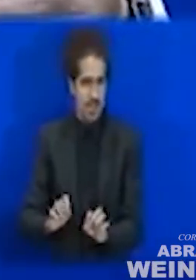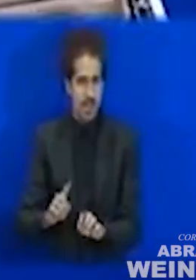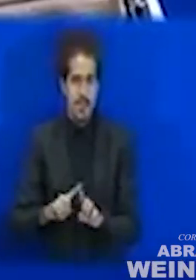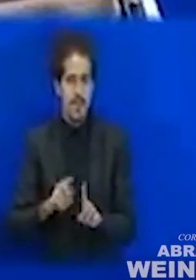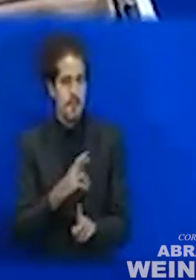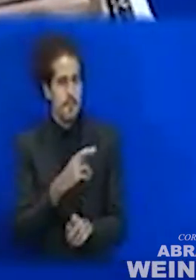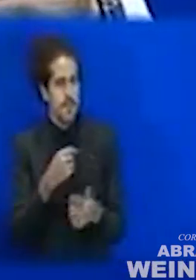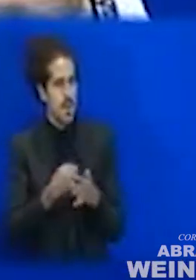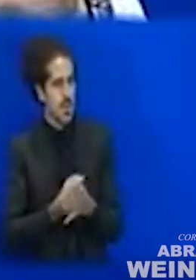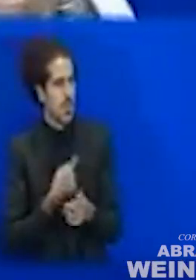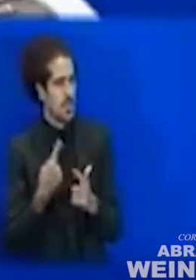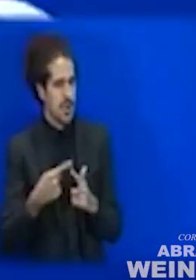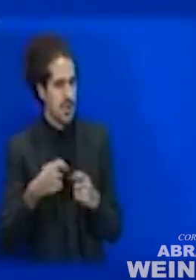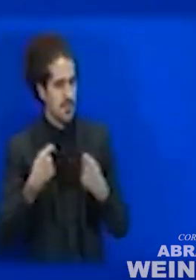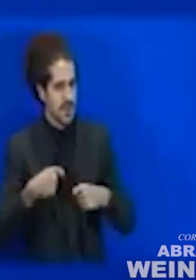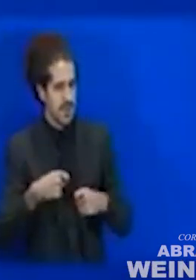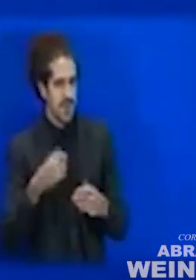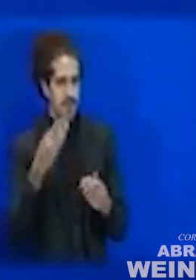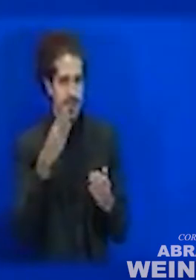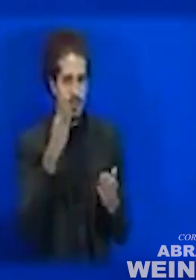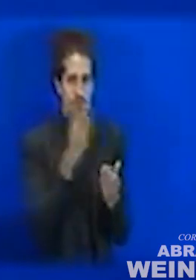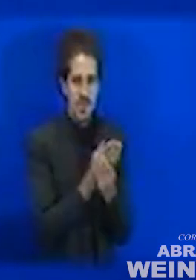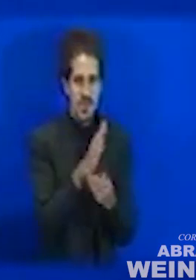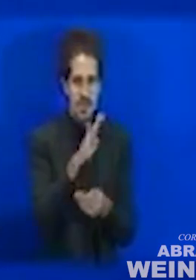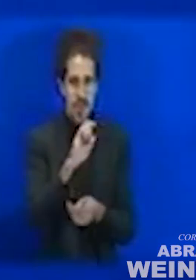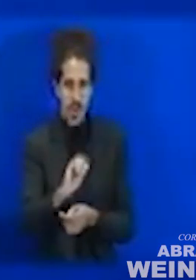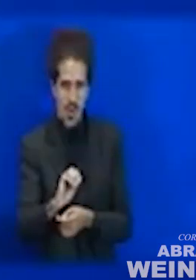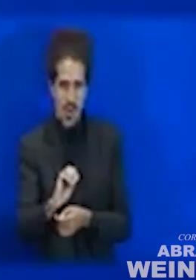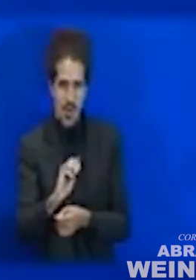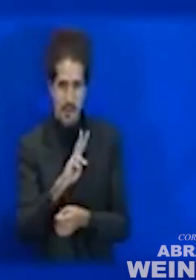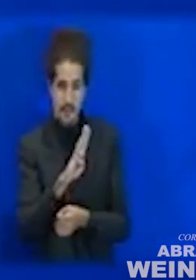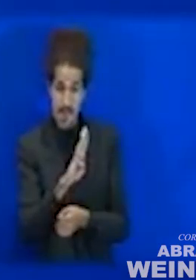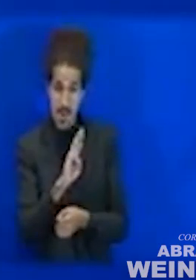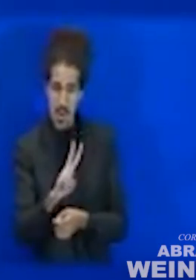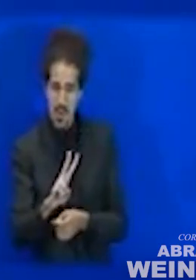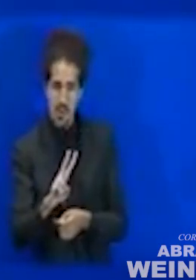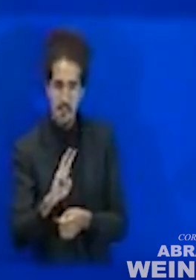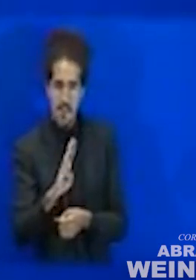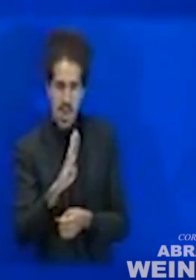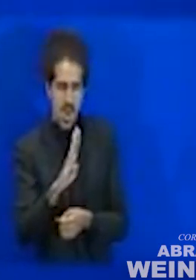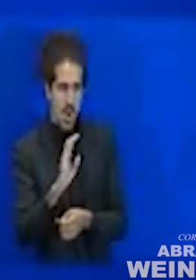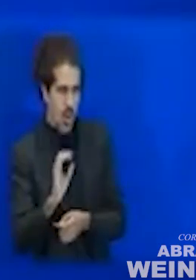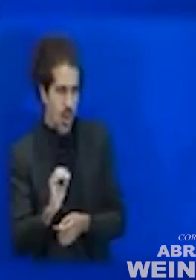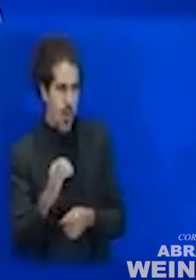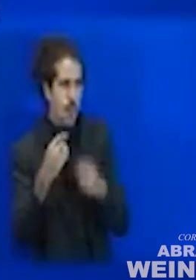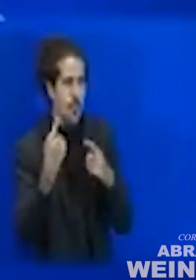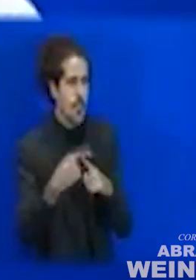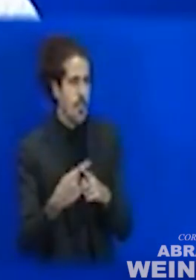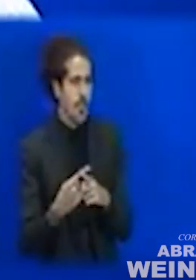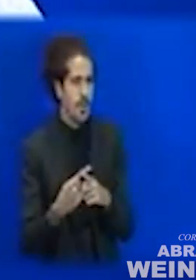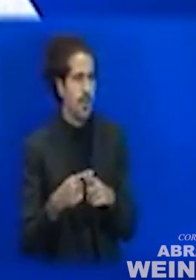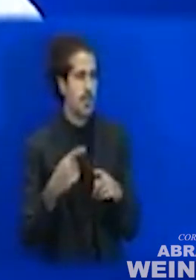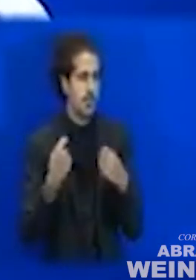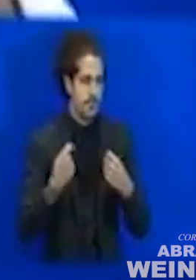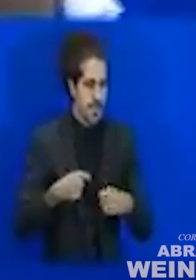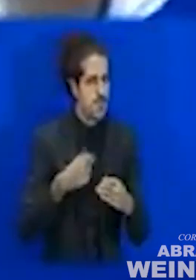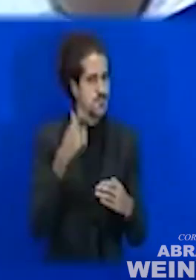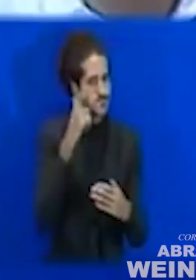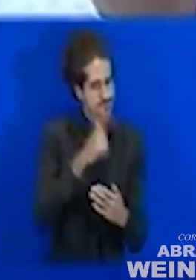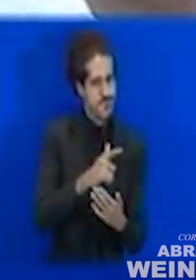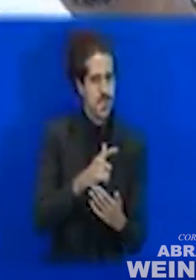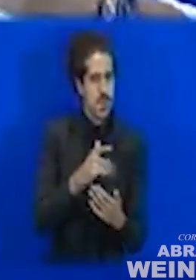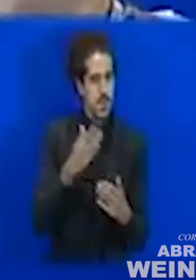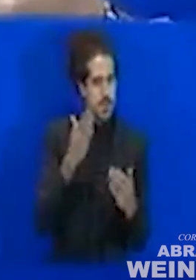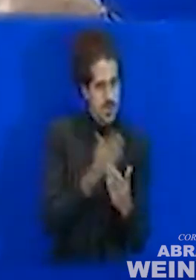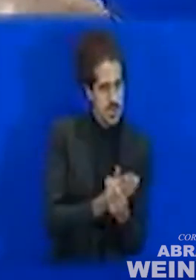barreira. Se a gente não demonstra que existe consequência no ato, você perdeu a